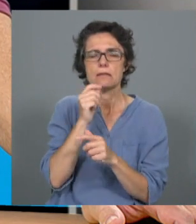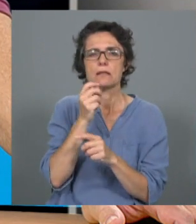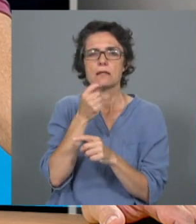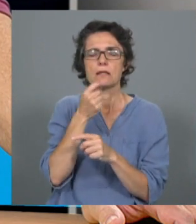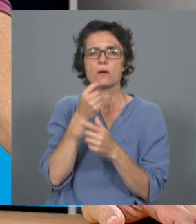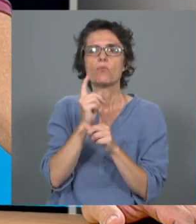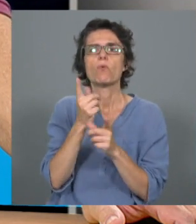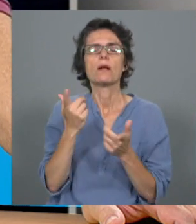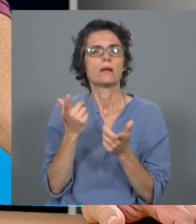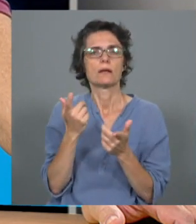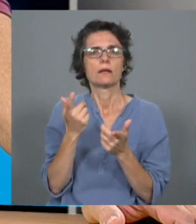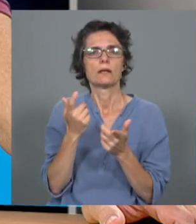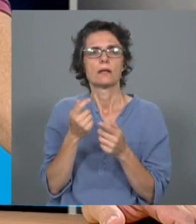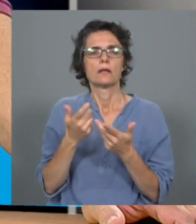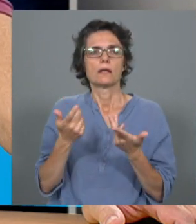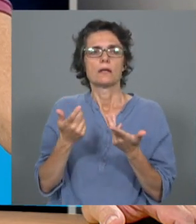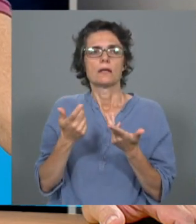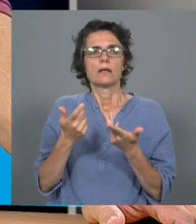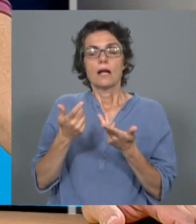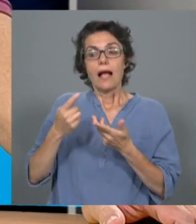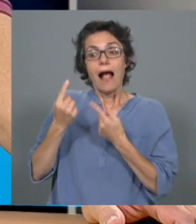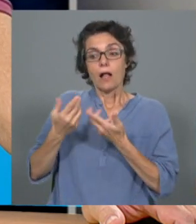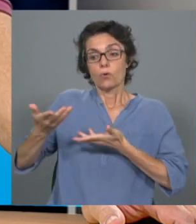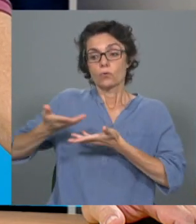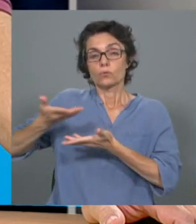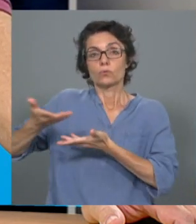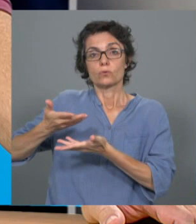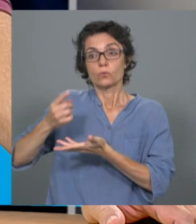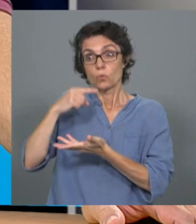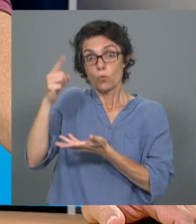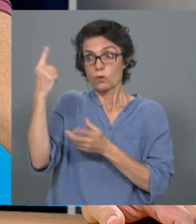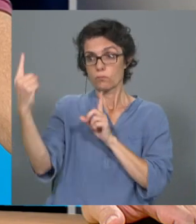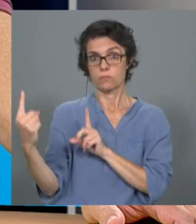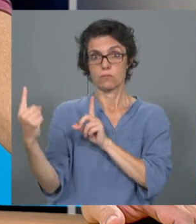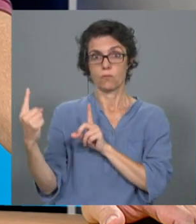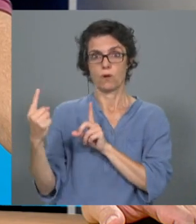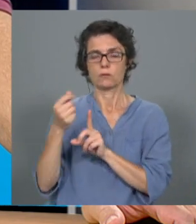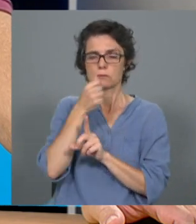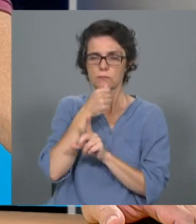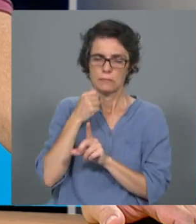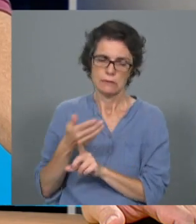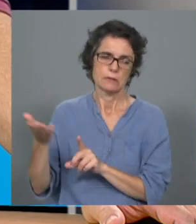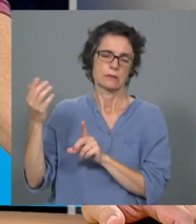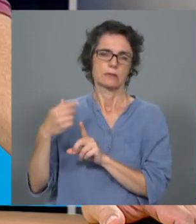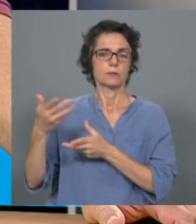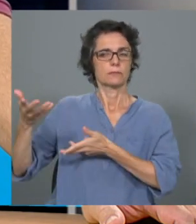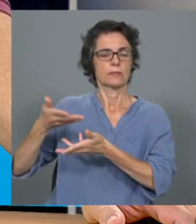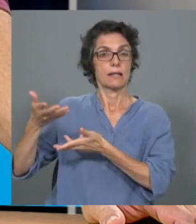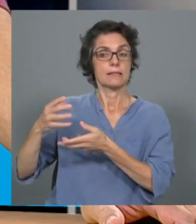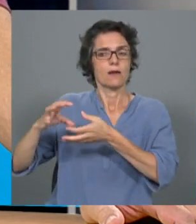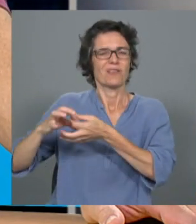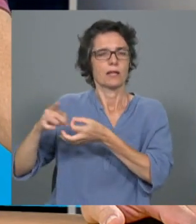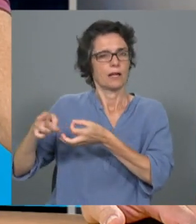na nossa relação com os outros. É algo a que somos desafiados na nossa relação com os outros.